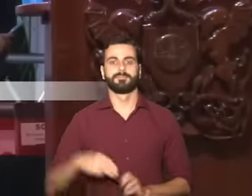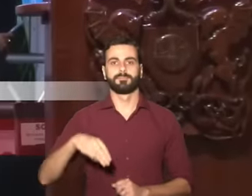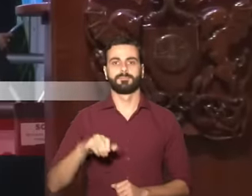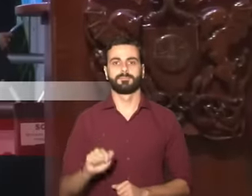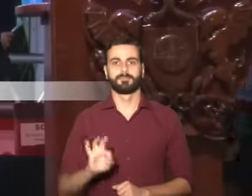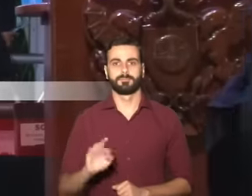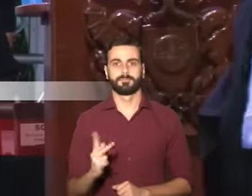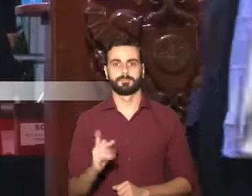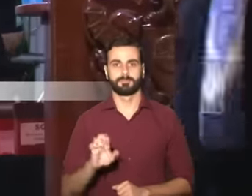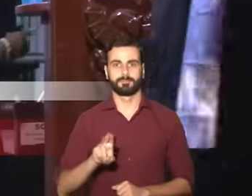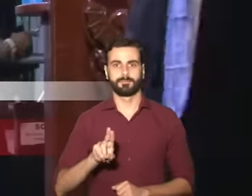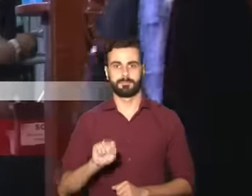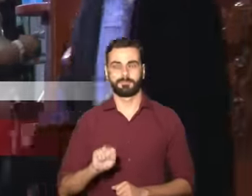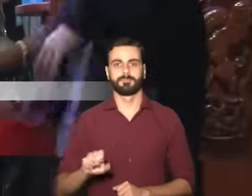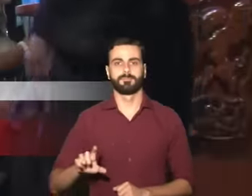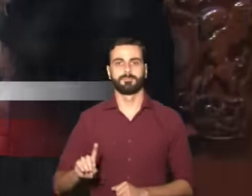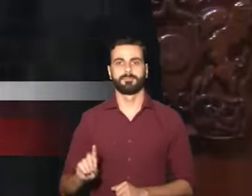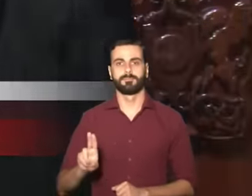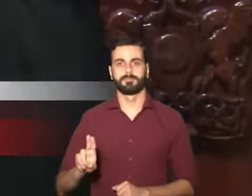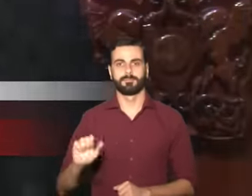Matheus Duarte Neto.